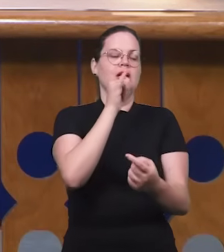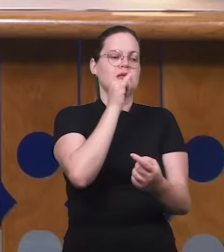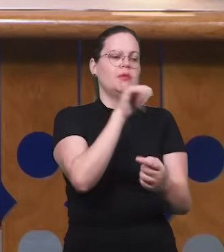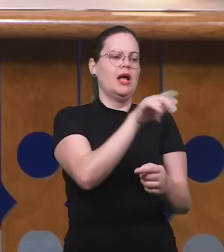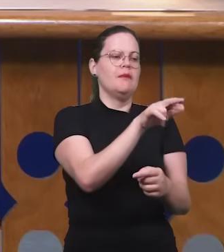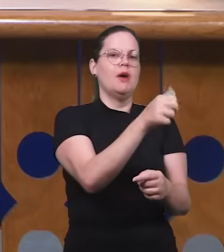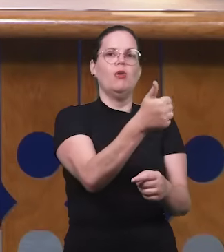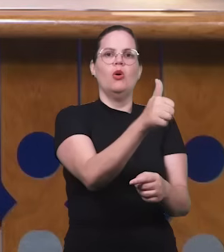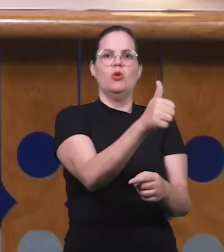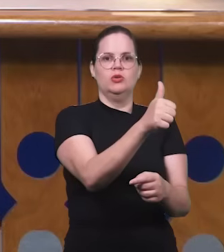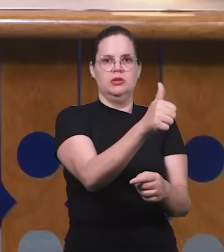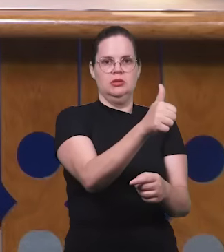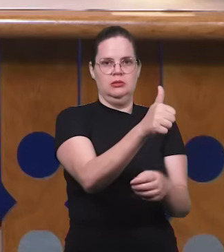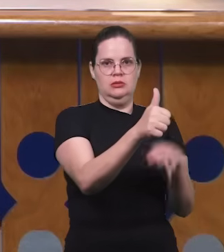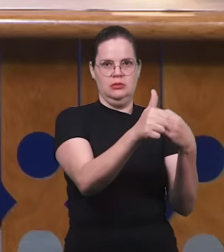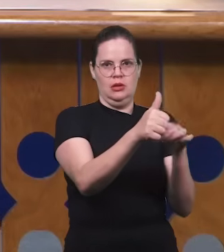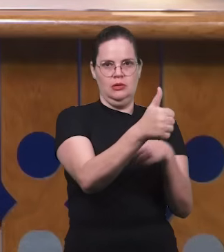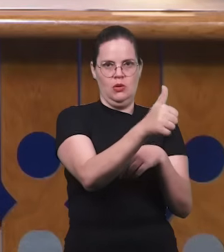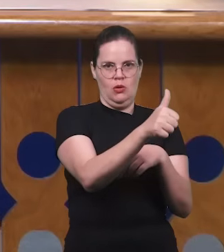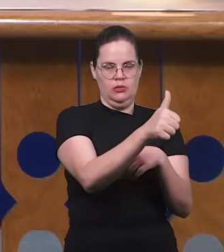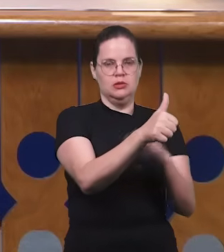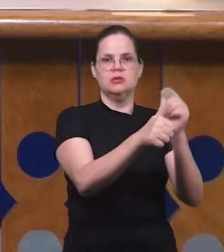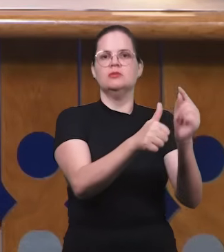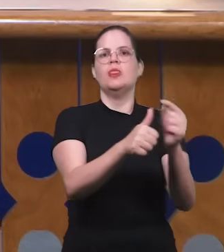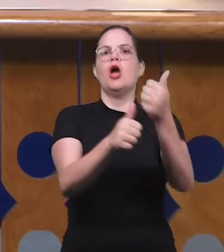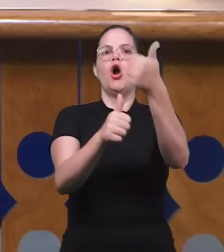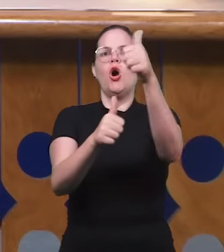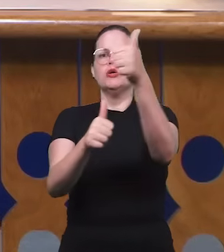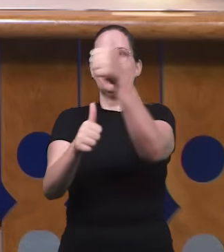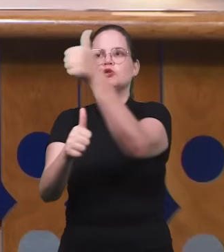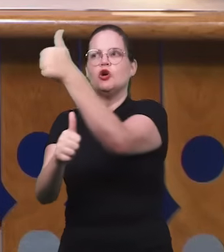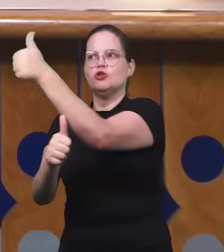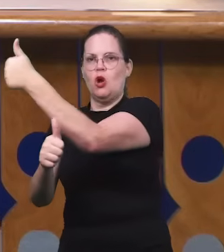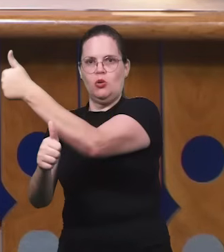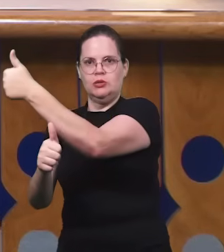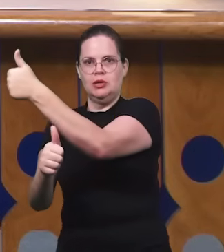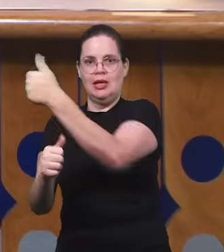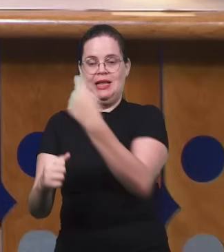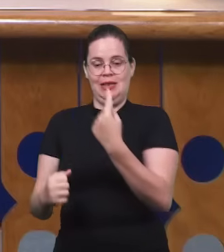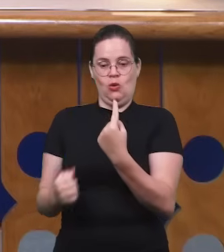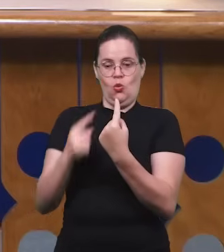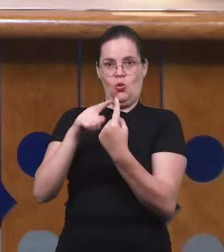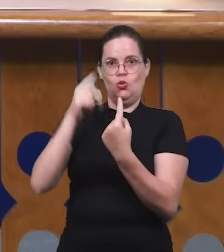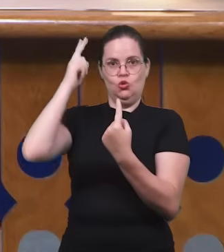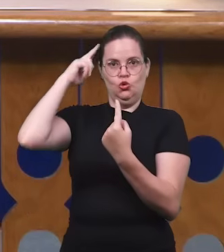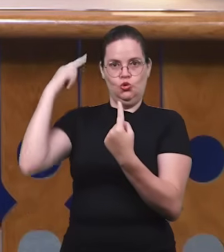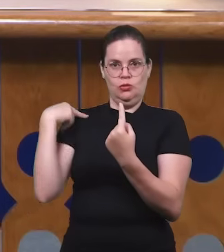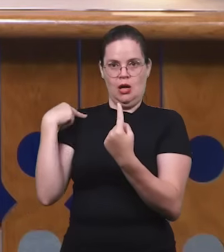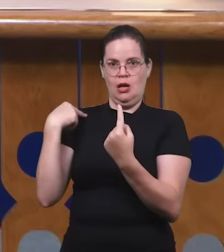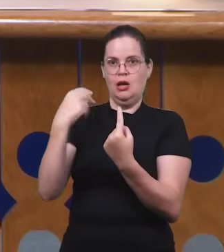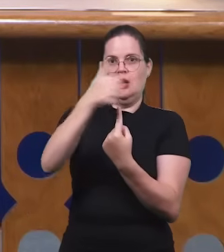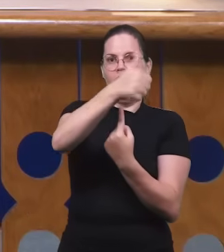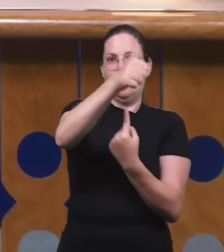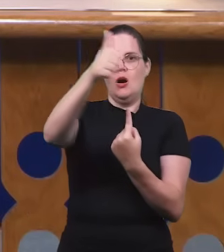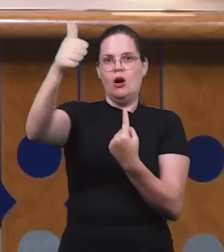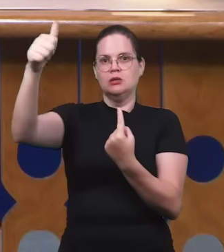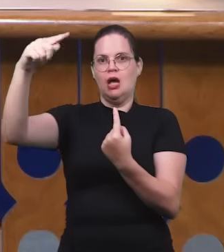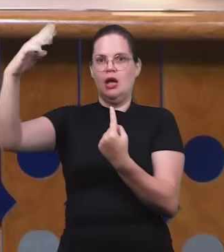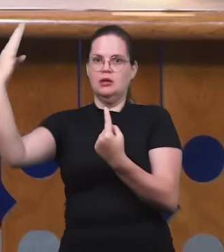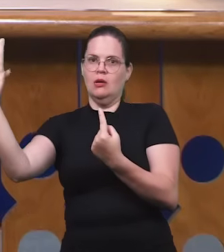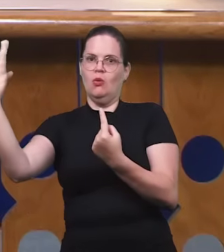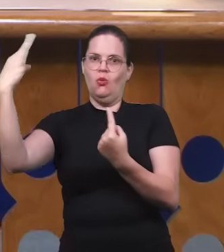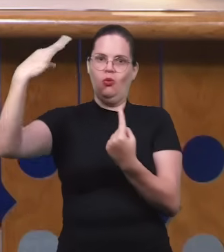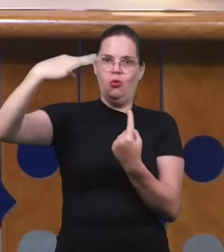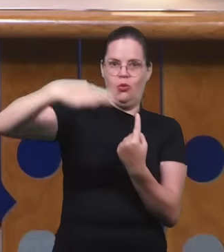dele, mostrando claramente uma profecia em que o Senhor mostrava que os seus irmãos haveriam de